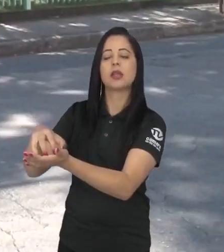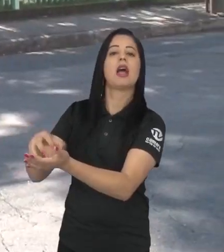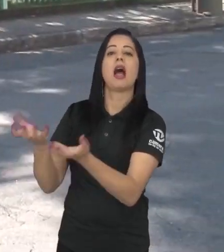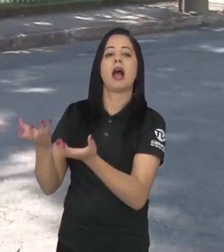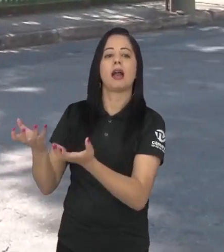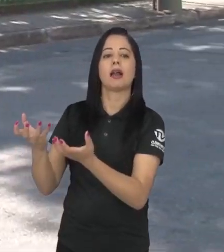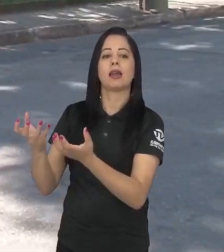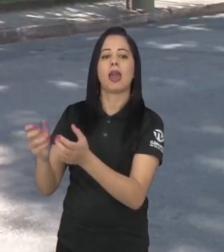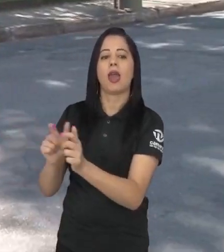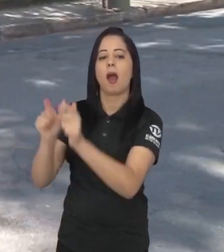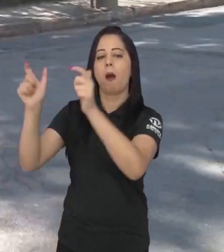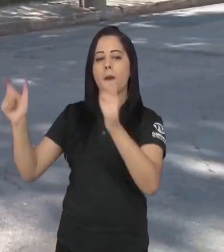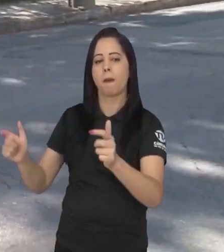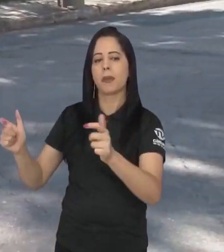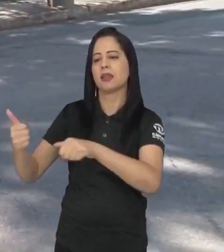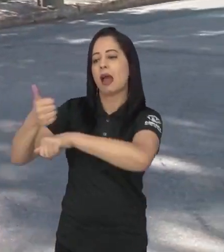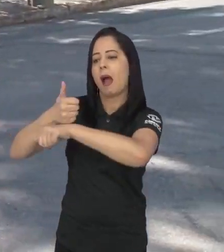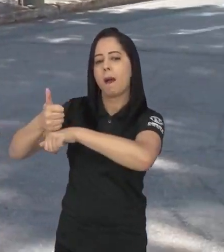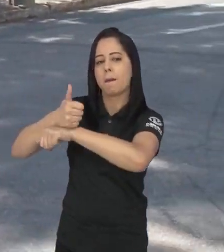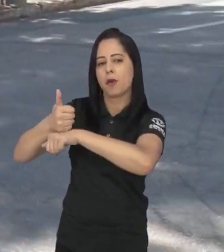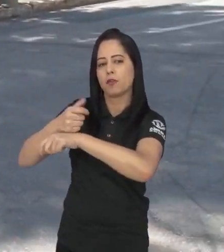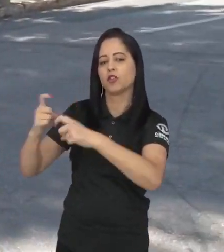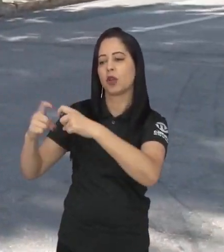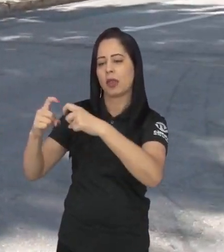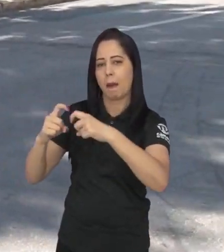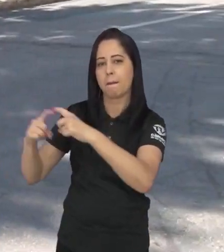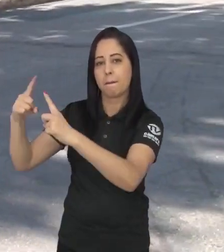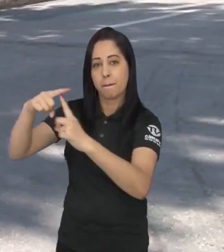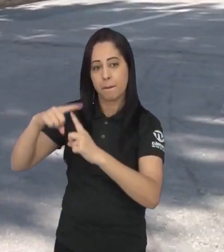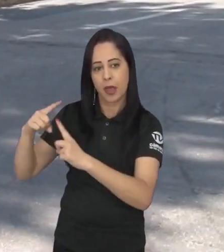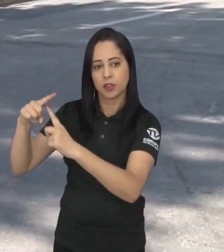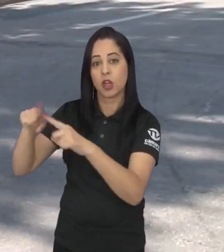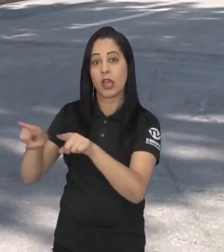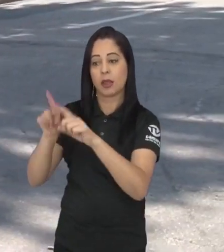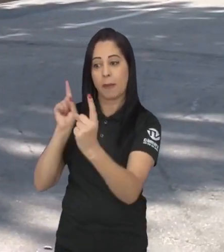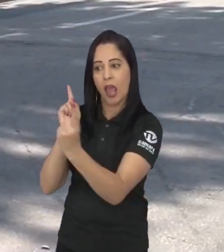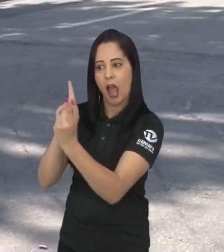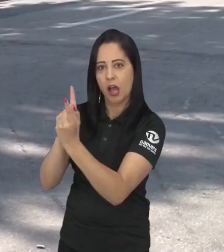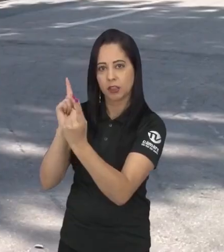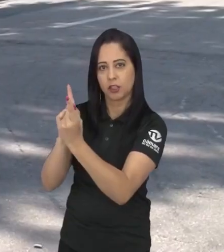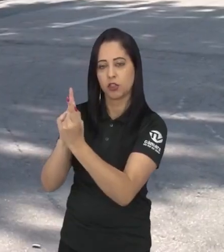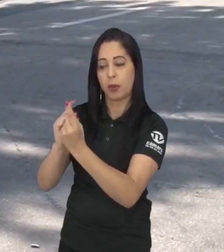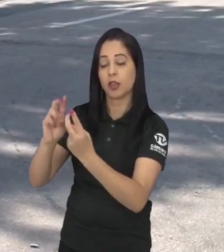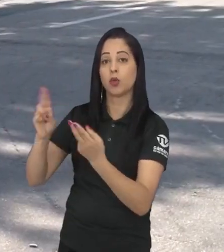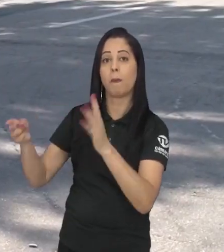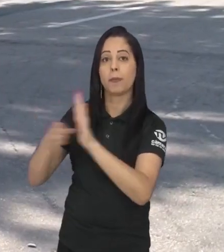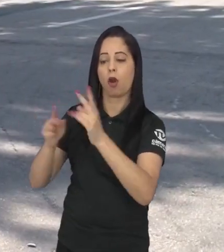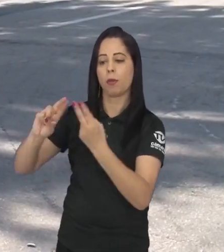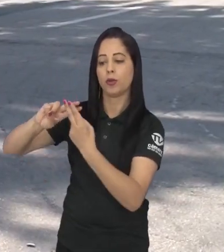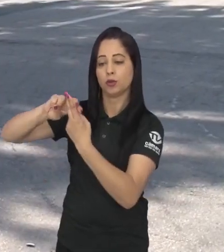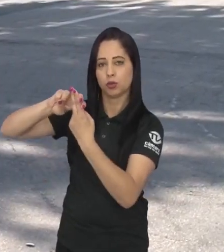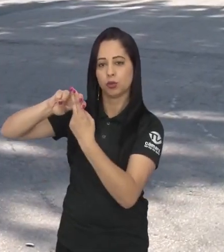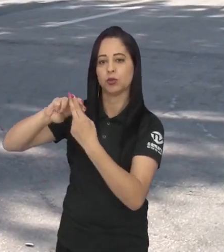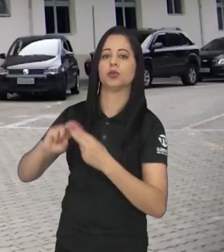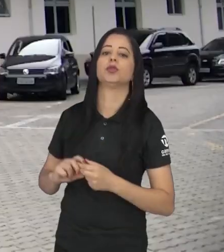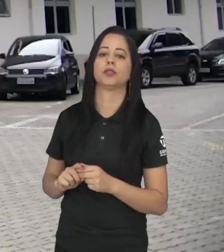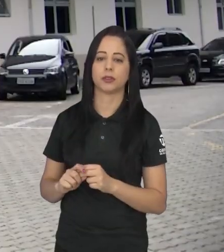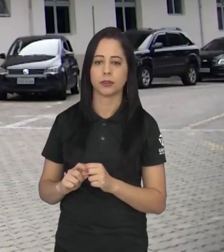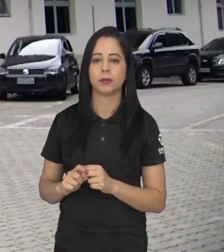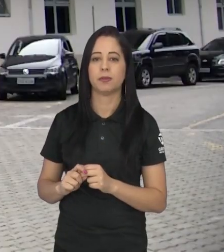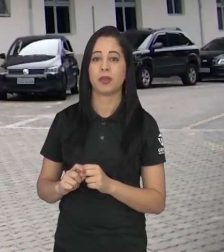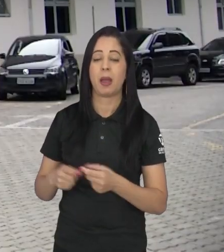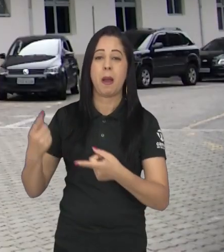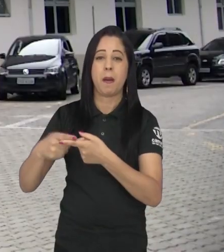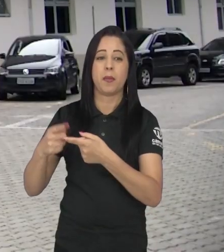de especialidades médicas atendidas e também ampliar o atendimento no Sistema Único de Saúde, o SUS, que